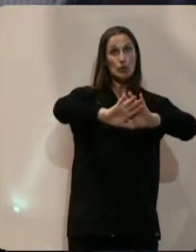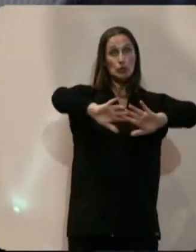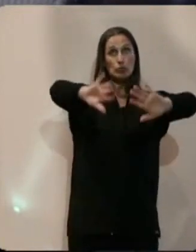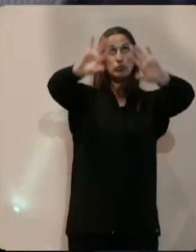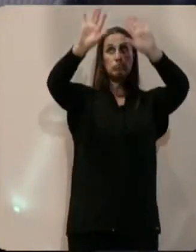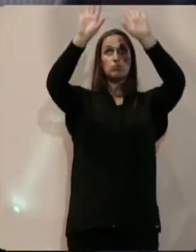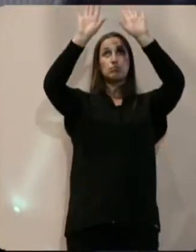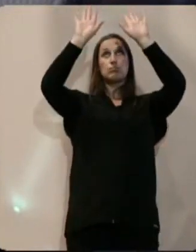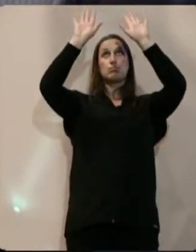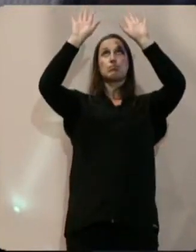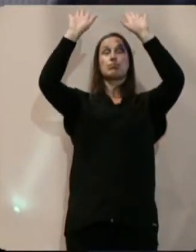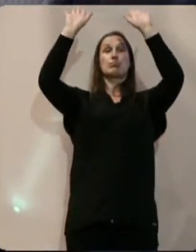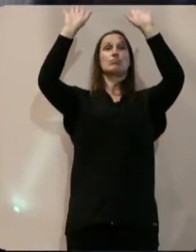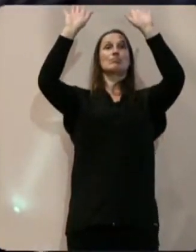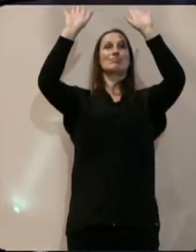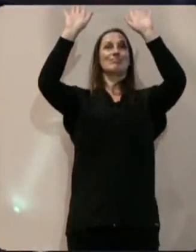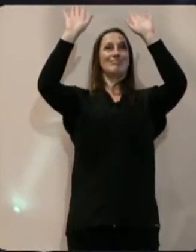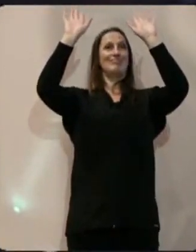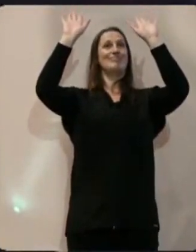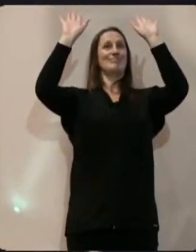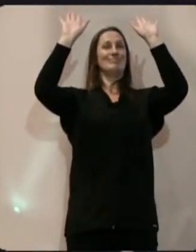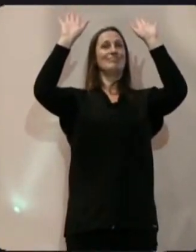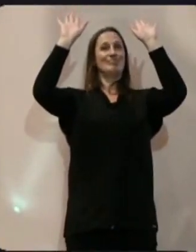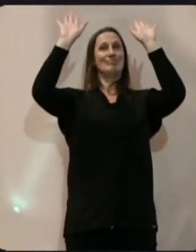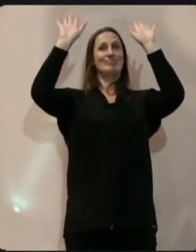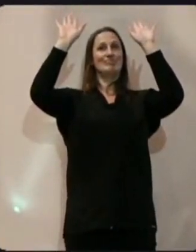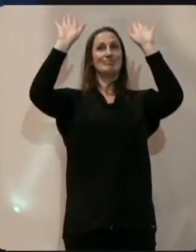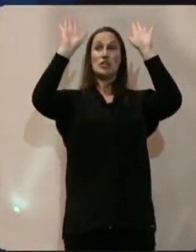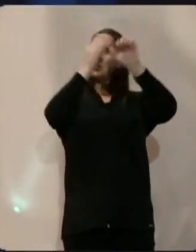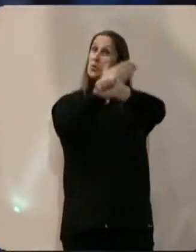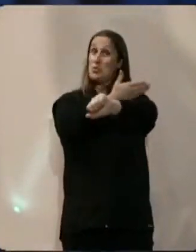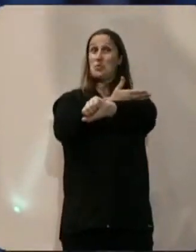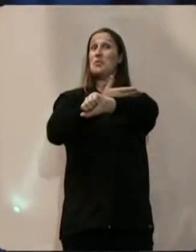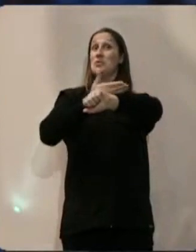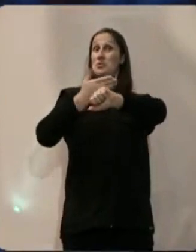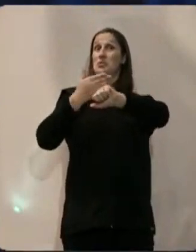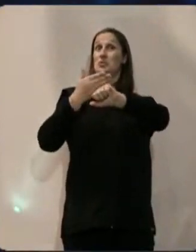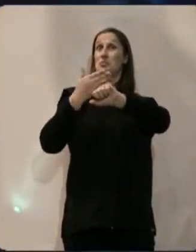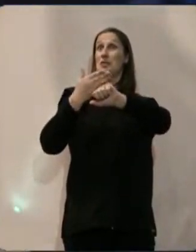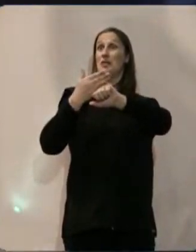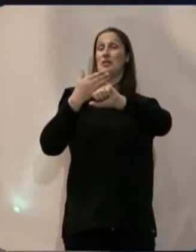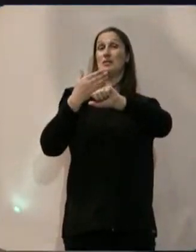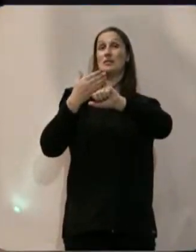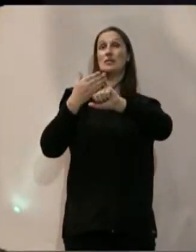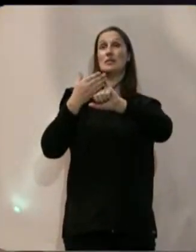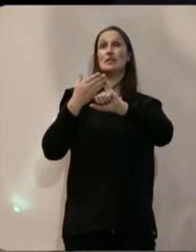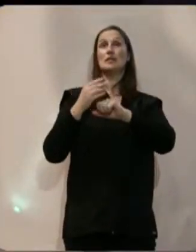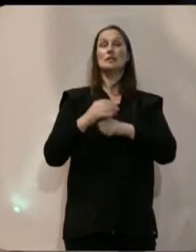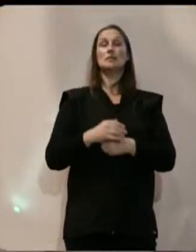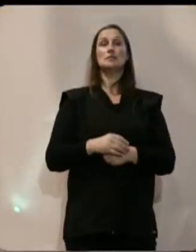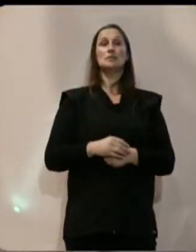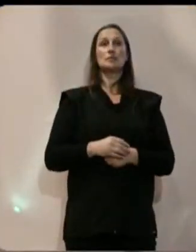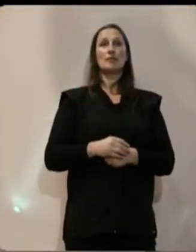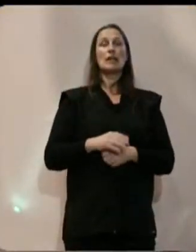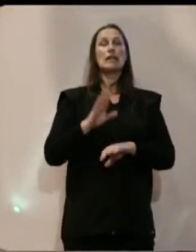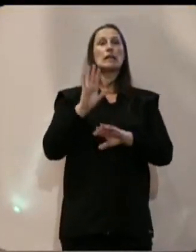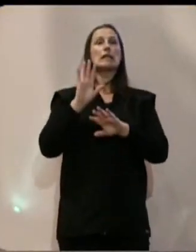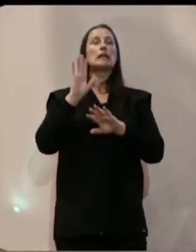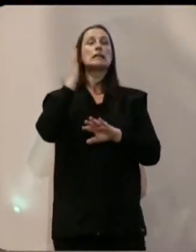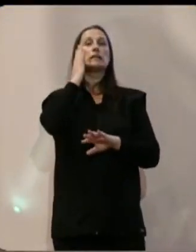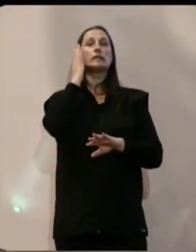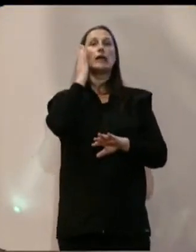céu, tá? E quando a gente vê, às vezes, alguns movimentos de oração com mão estendida,